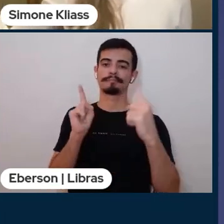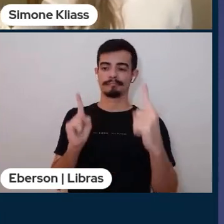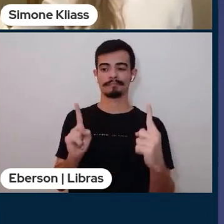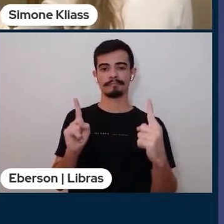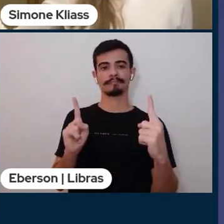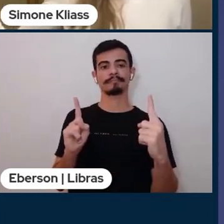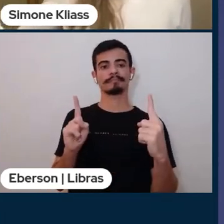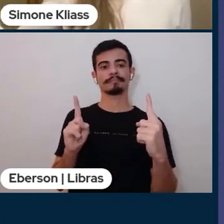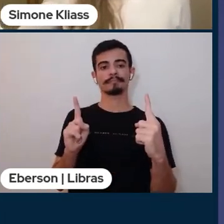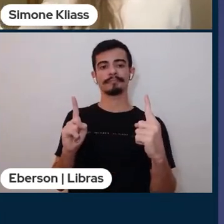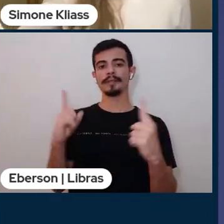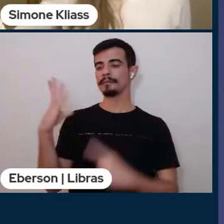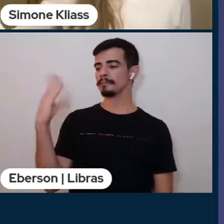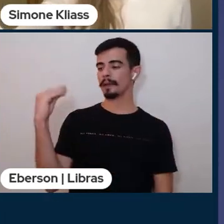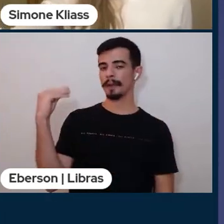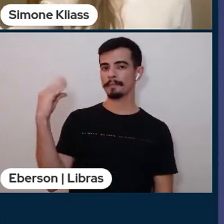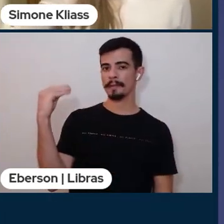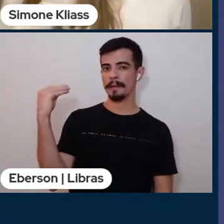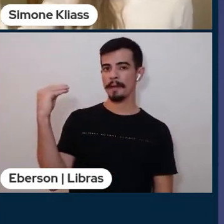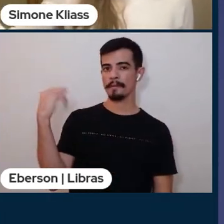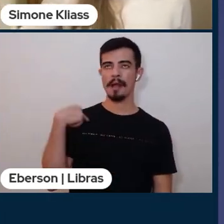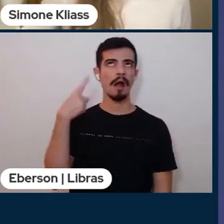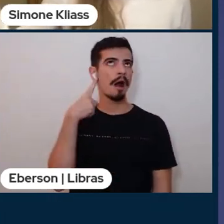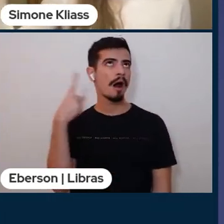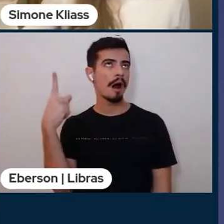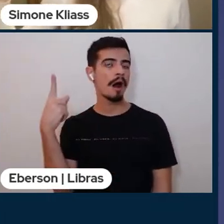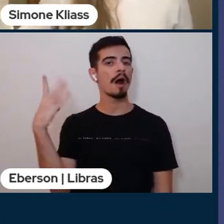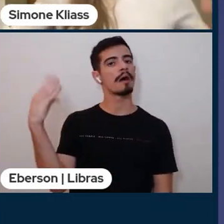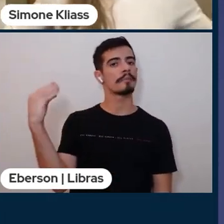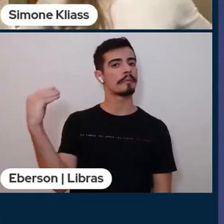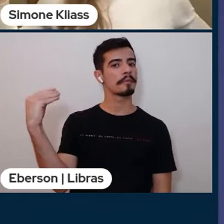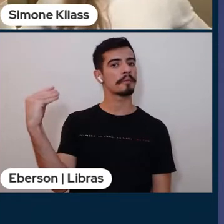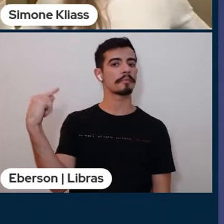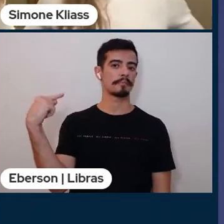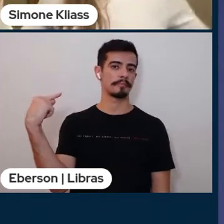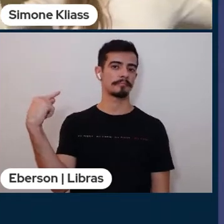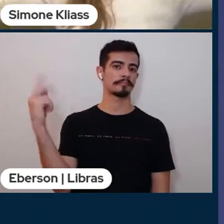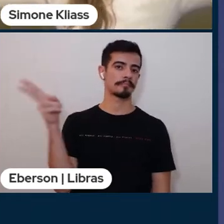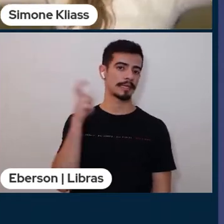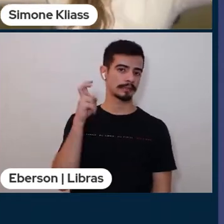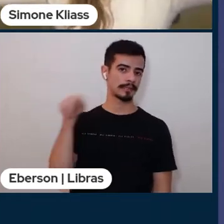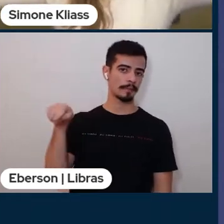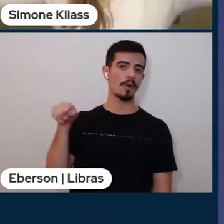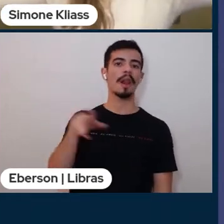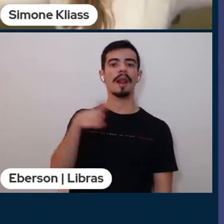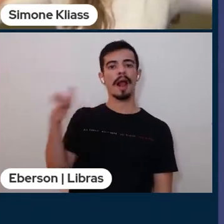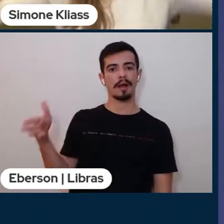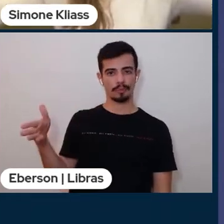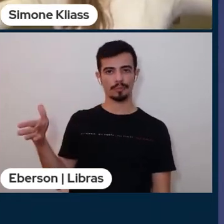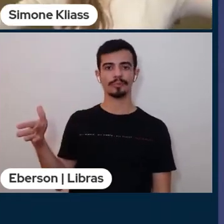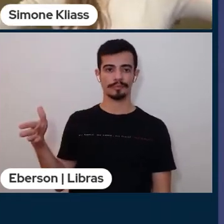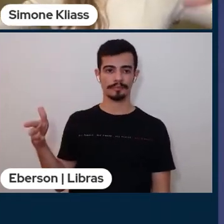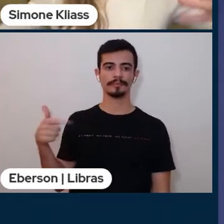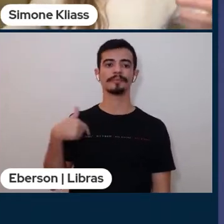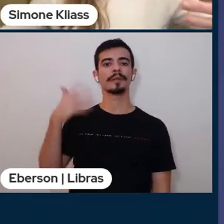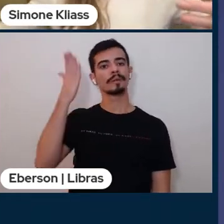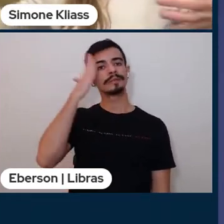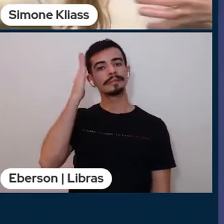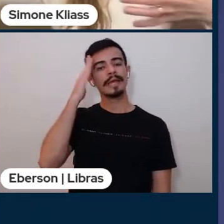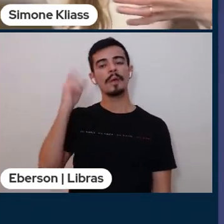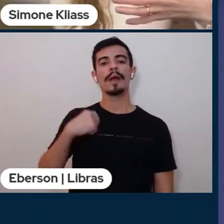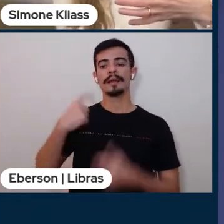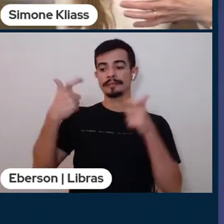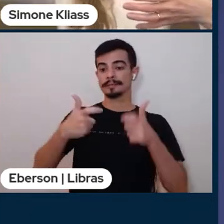desse lado eu vou ouvir a sua voz vindo desse lado eu consigo entender que eu estou dividindo o espaço com